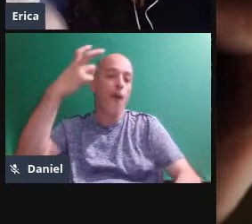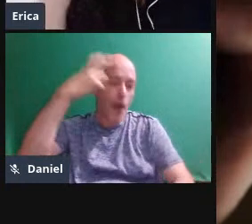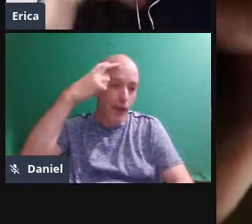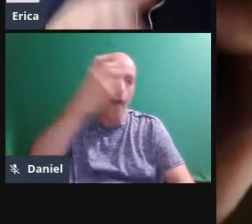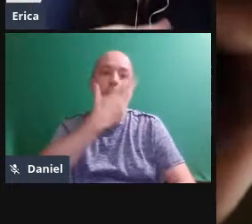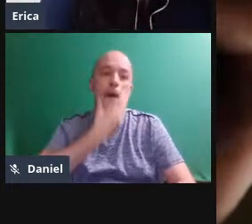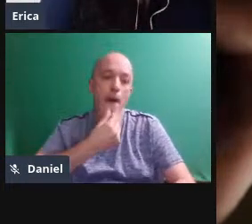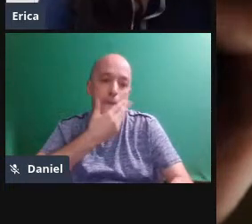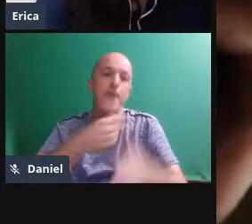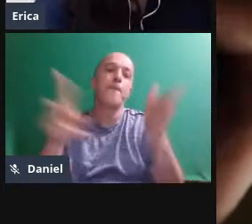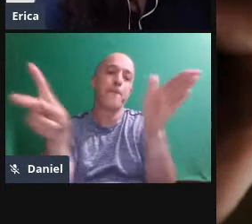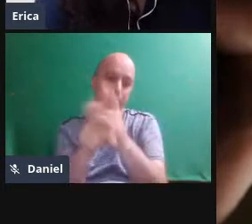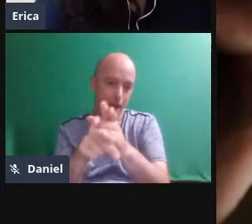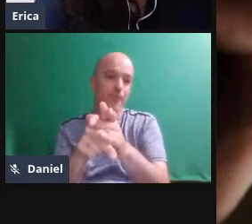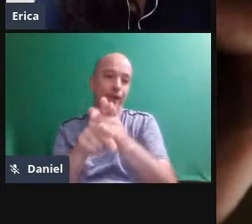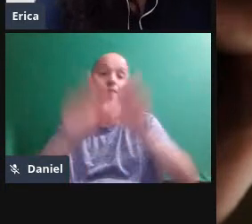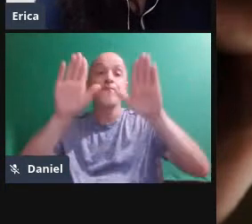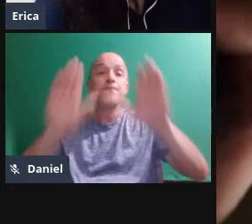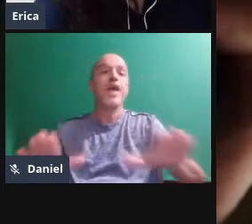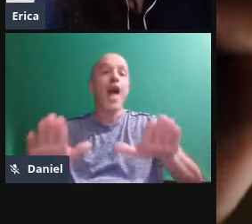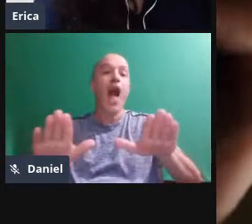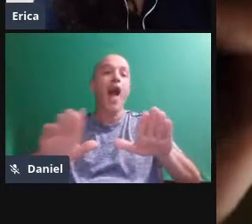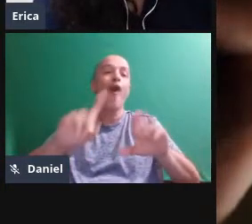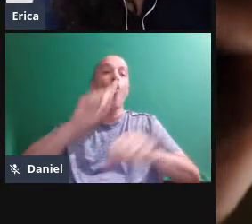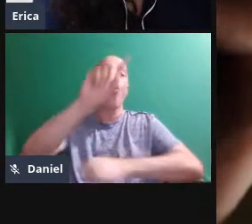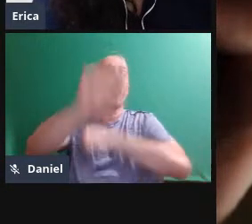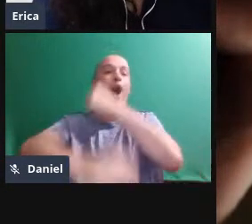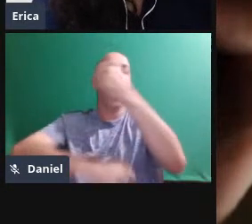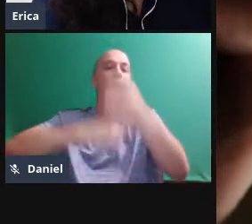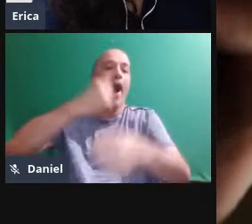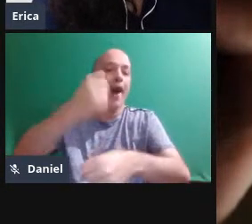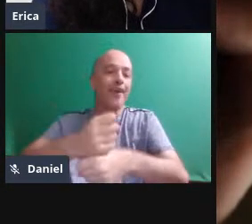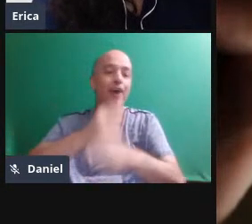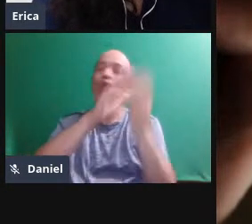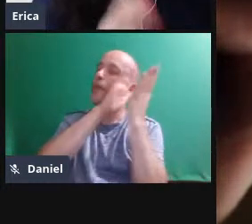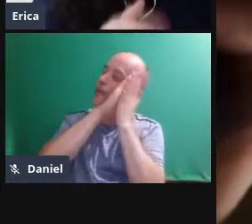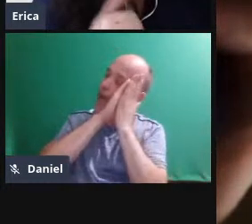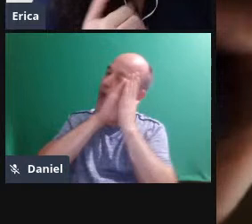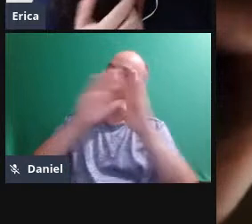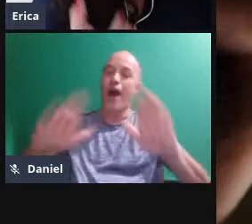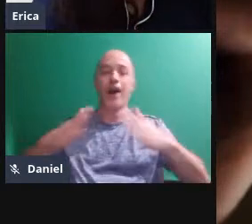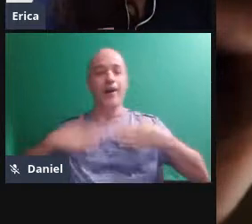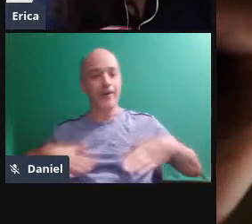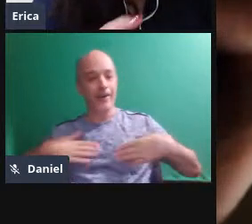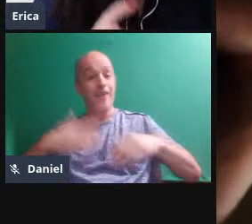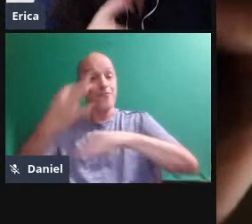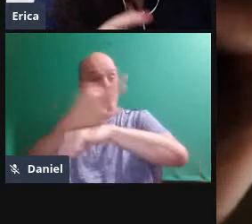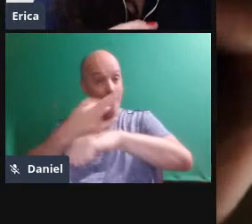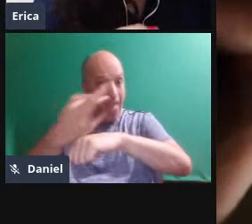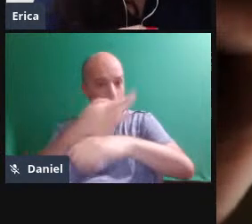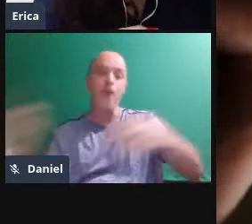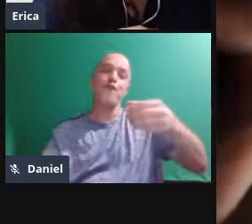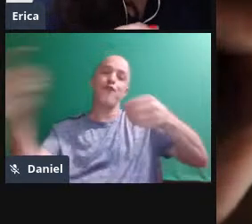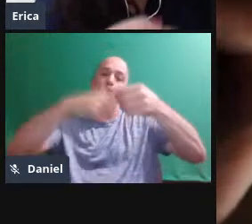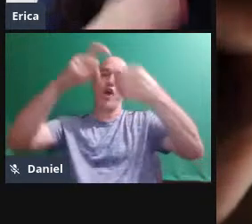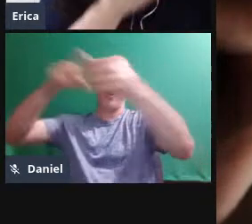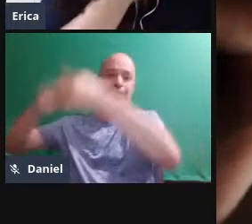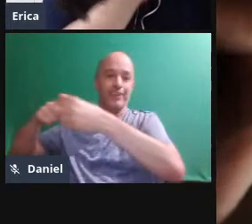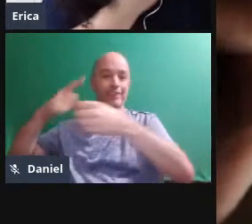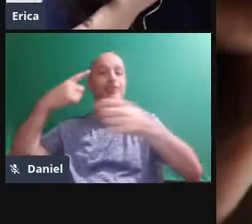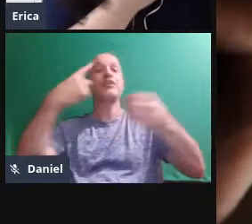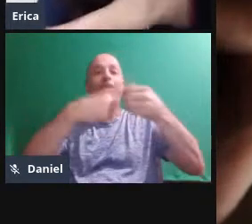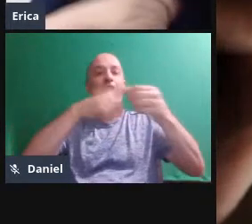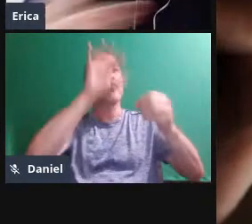né? Mas aí esses homens iam se reunir ali, né? E aí eles ficavam um ano internado ali, o INES